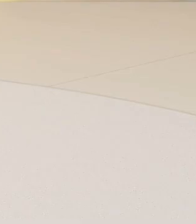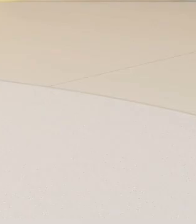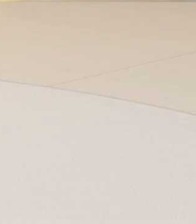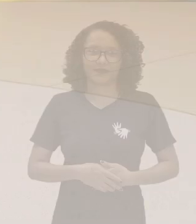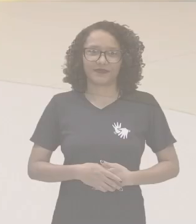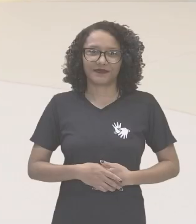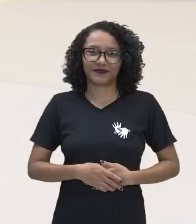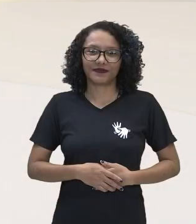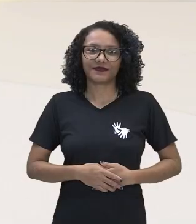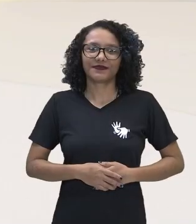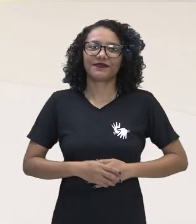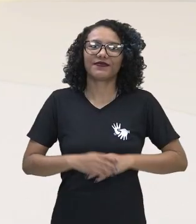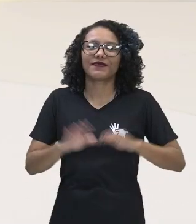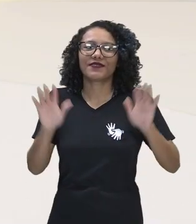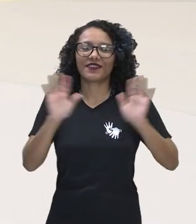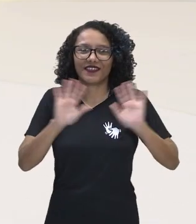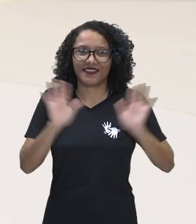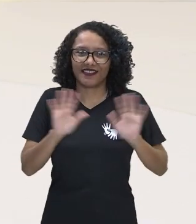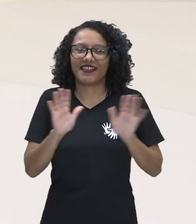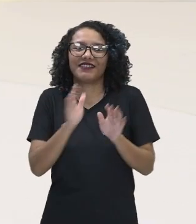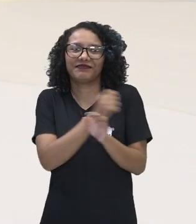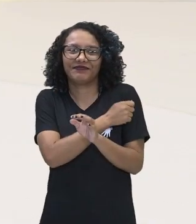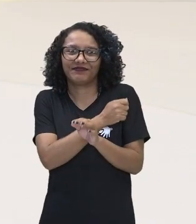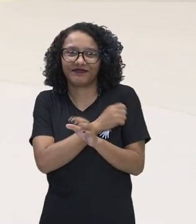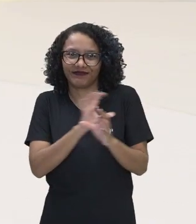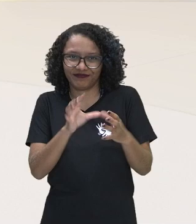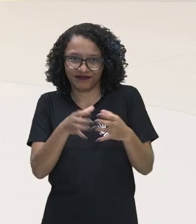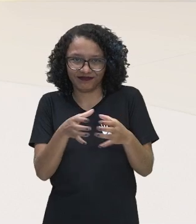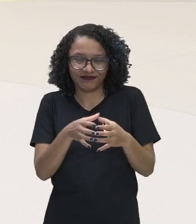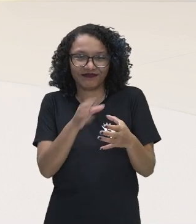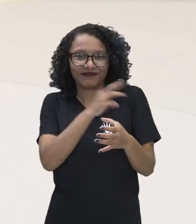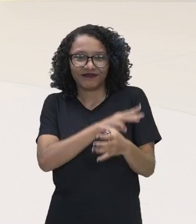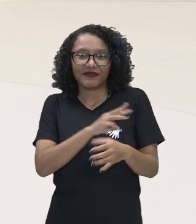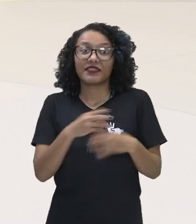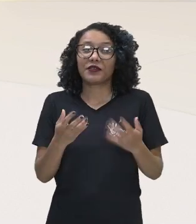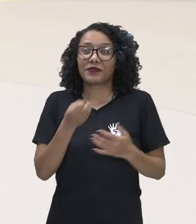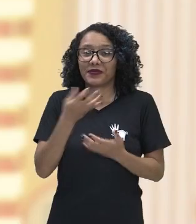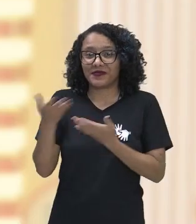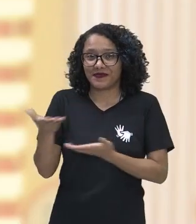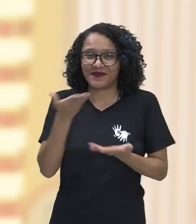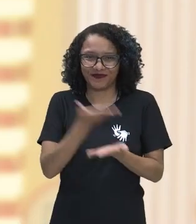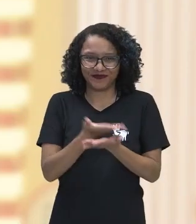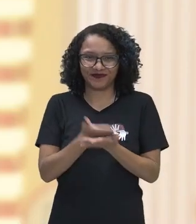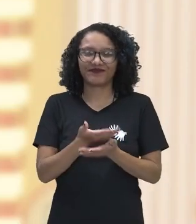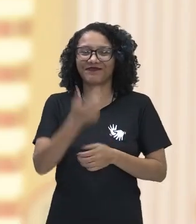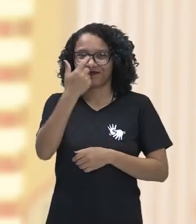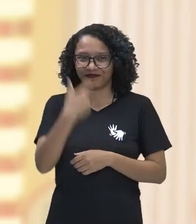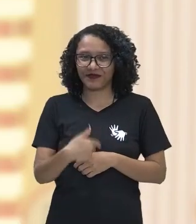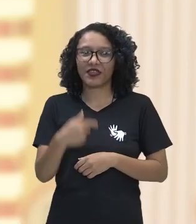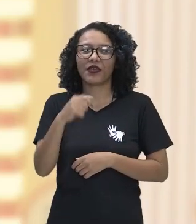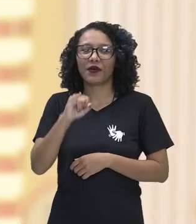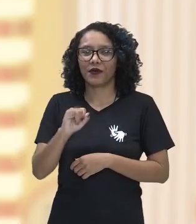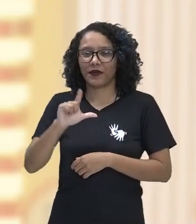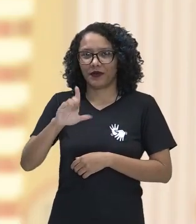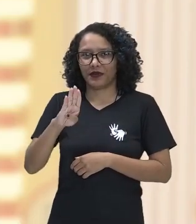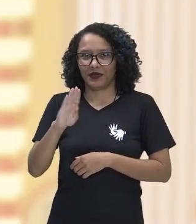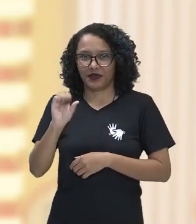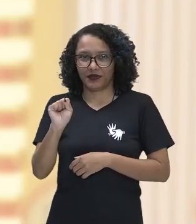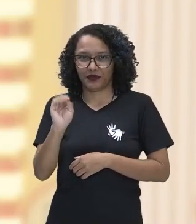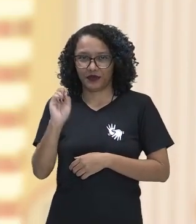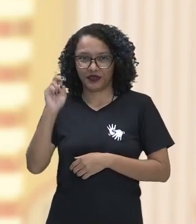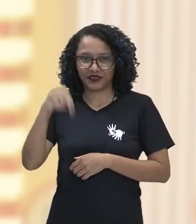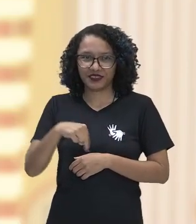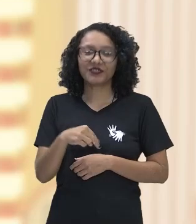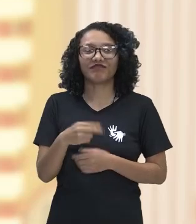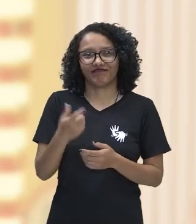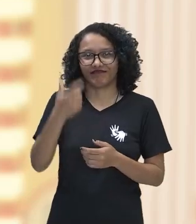Olá, alunos da terceira série do ensino médio. Sejam muito bem-vindos às nossas aulas. Eu me chamo Ilson do Nascimento, eu sou professor do